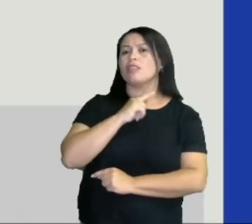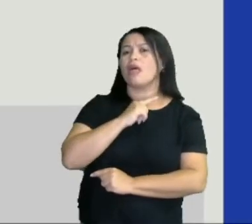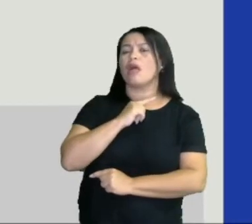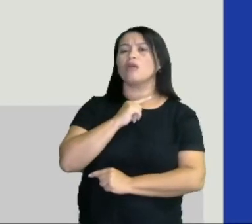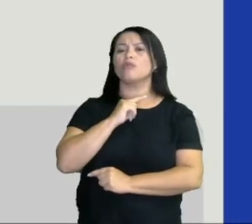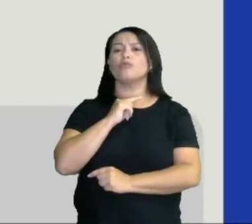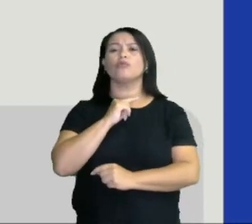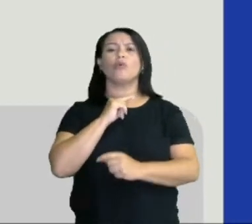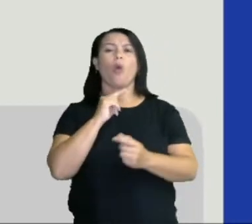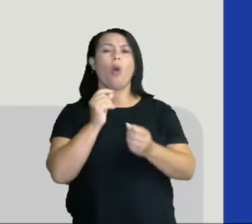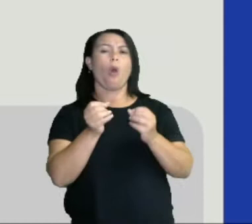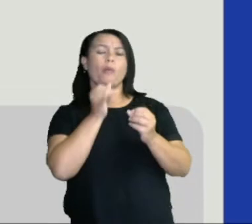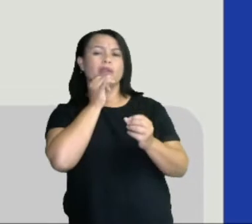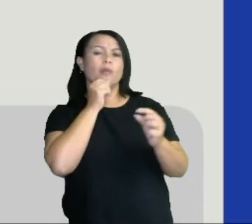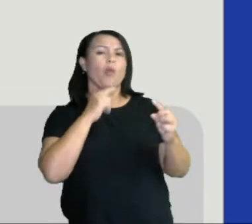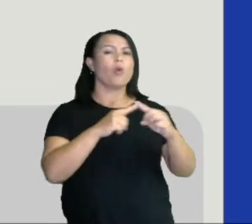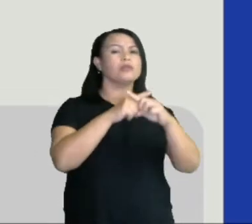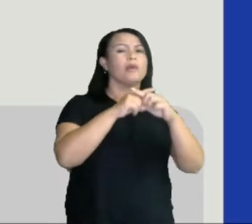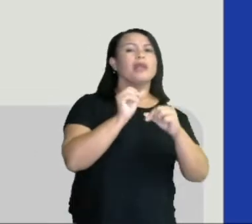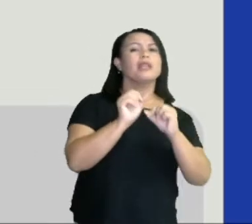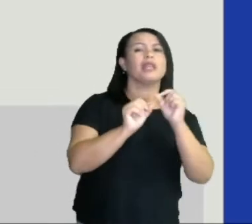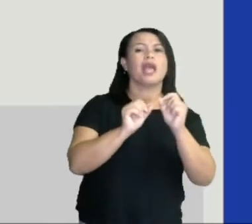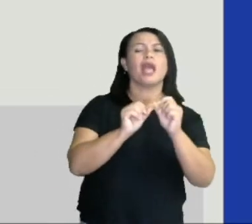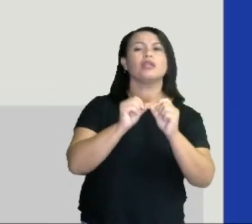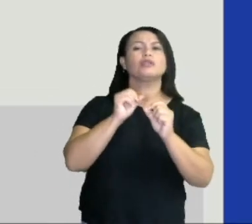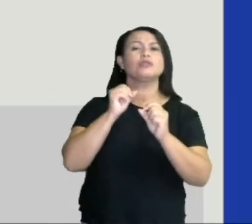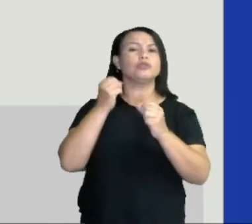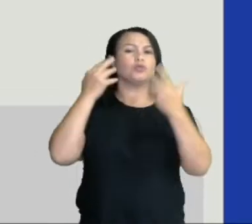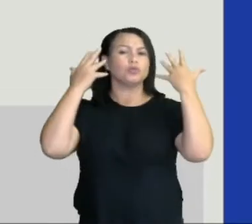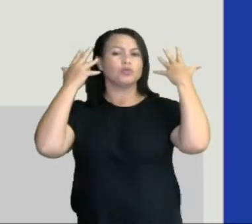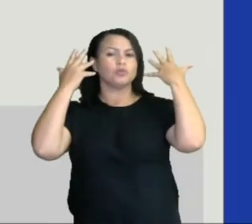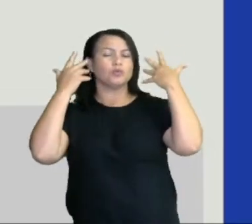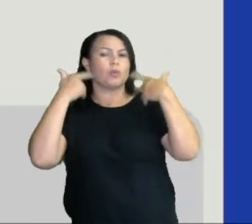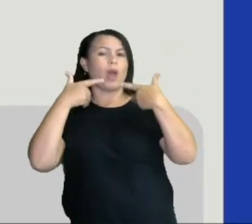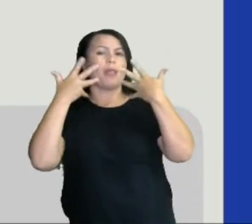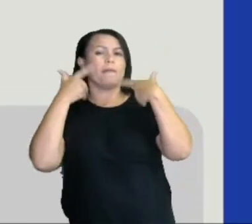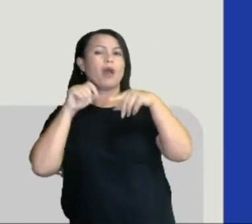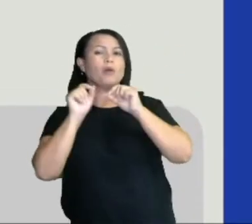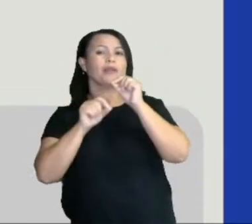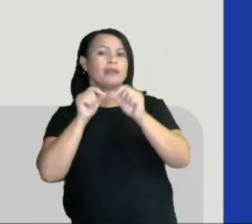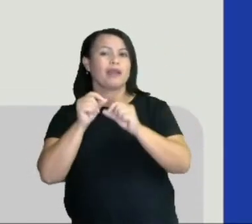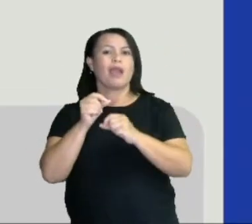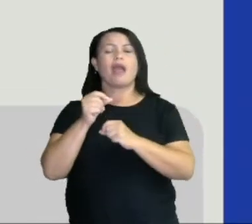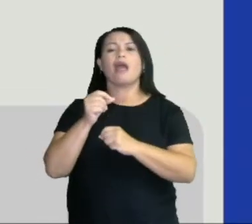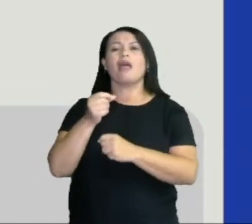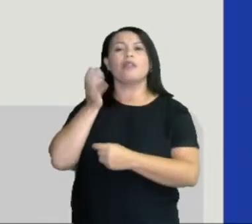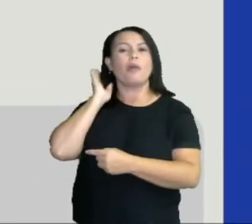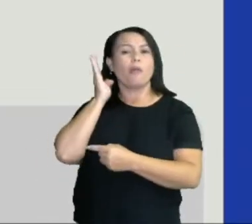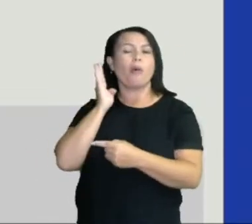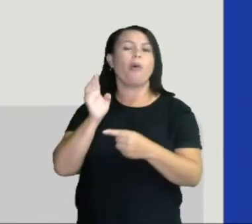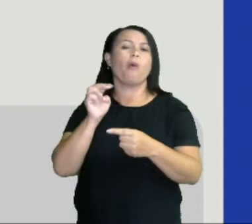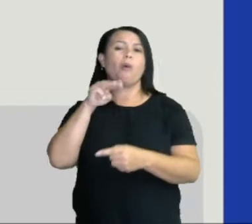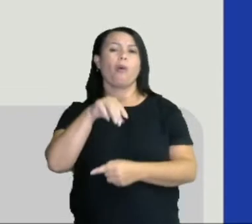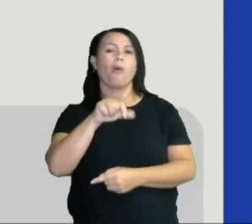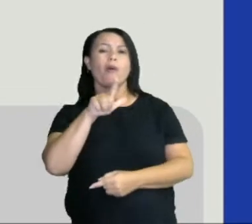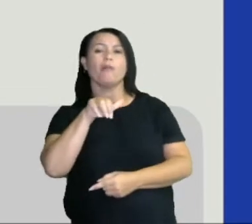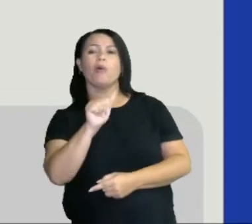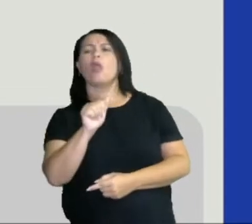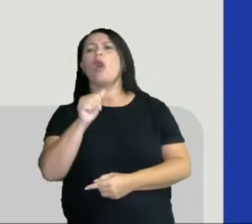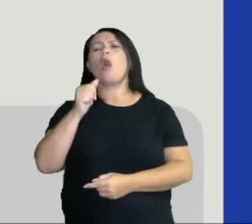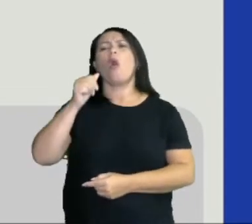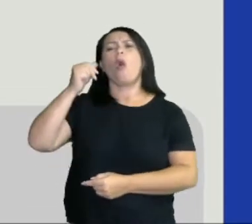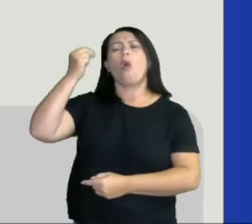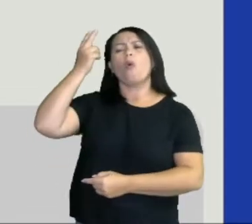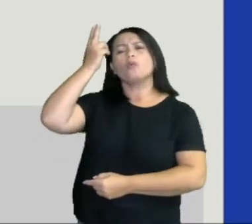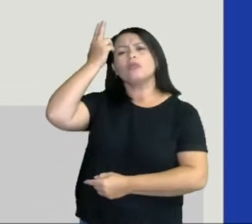égua. Gerará um burro ou mula, e esse animal ele é infértil. O cruzamento de um cavalo com um jumento,